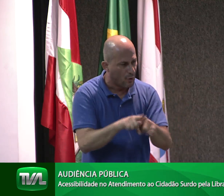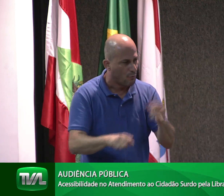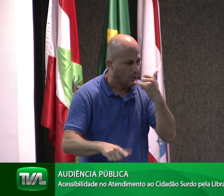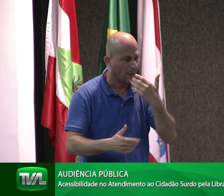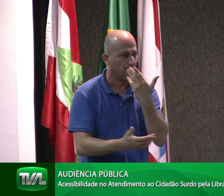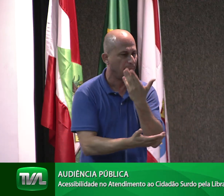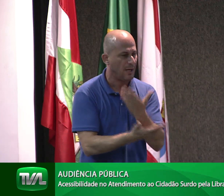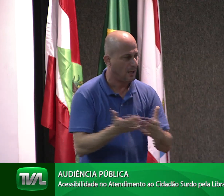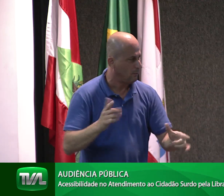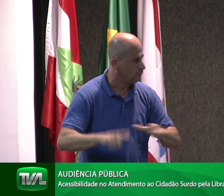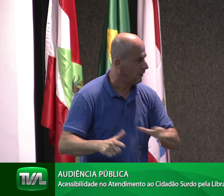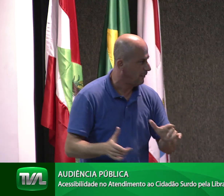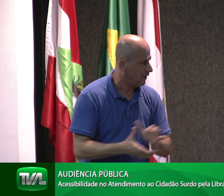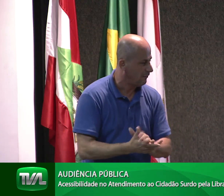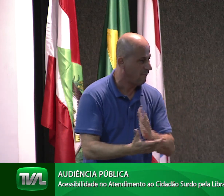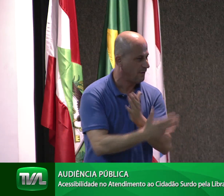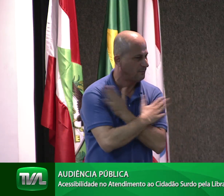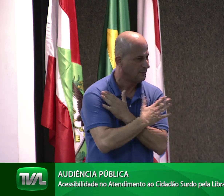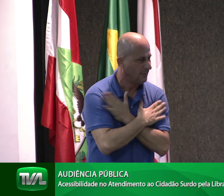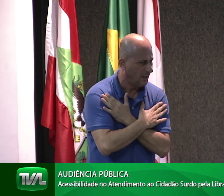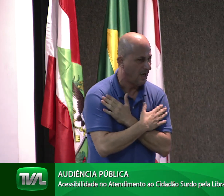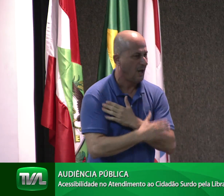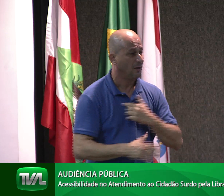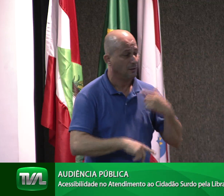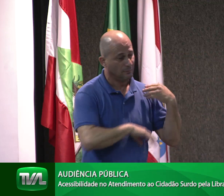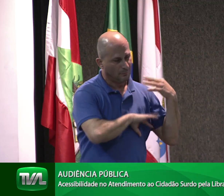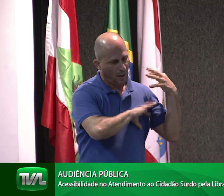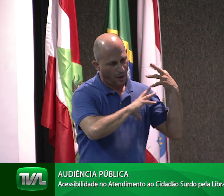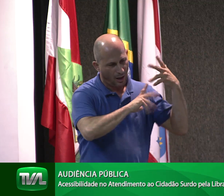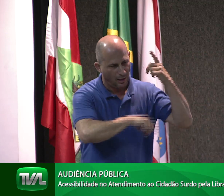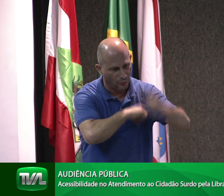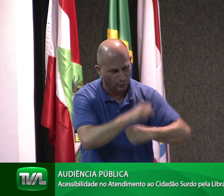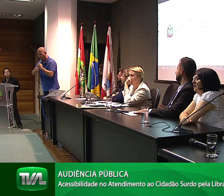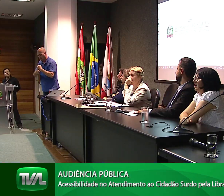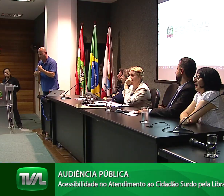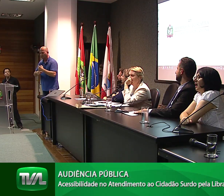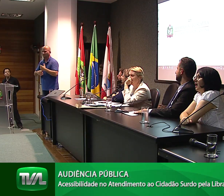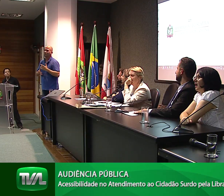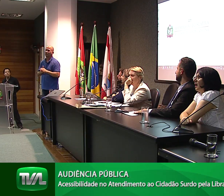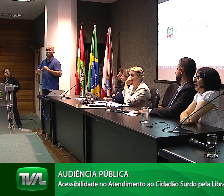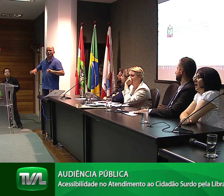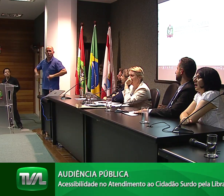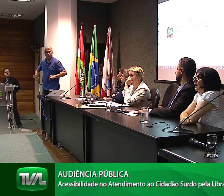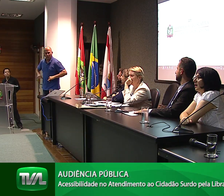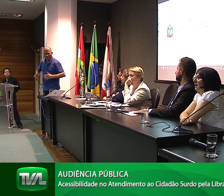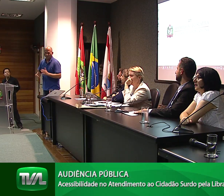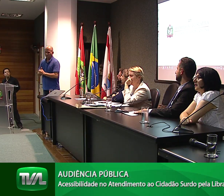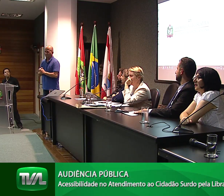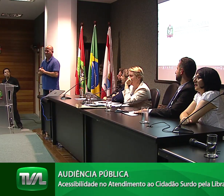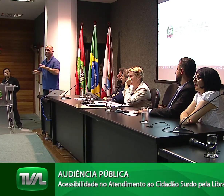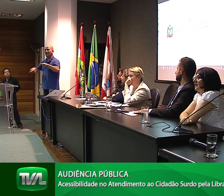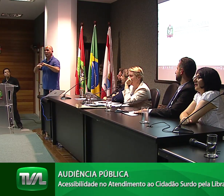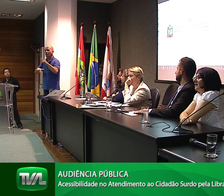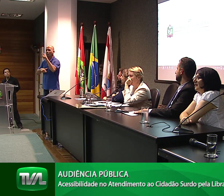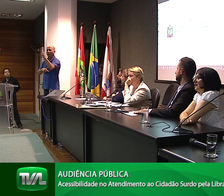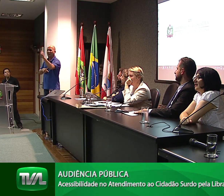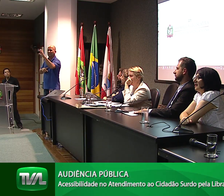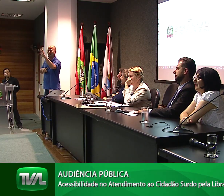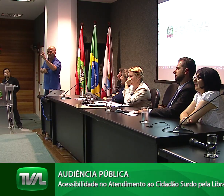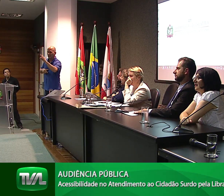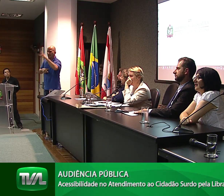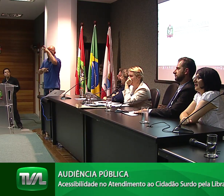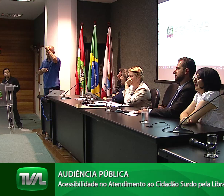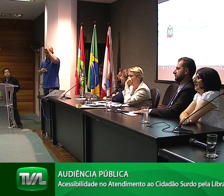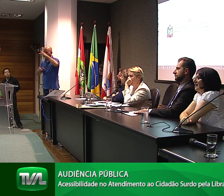trabalho para atuar nesse concurso. A gente perdeu o trabalho, ficamos desempregados, e, até hoje, a gente